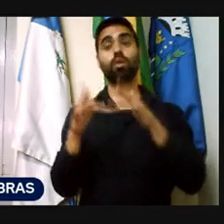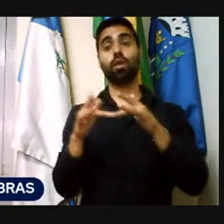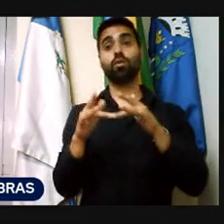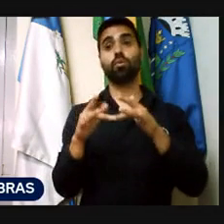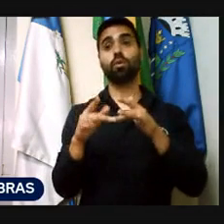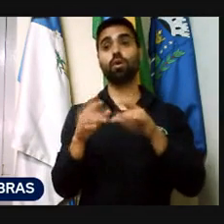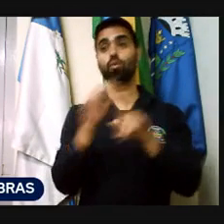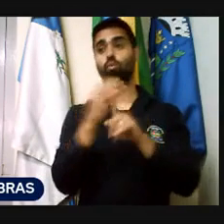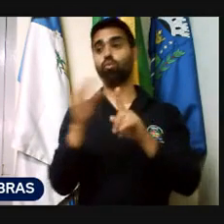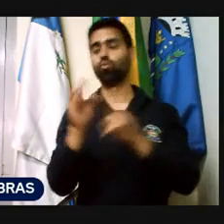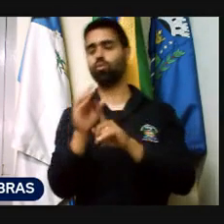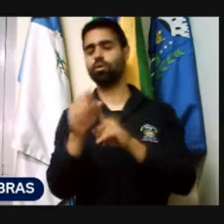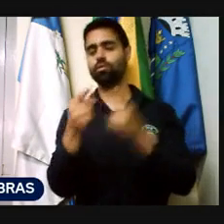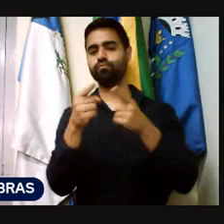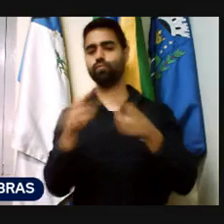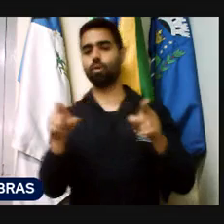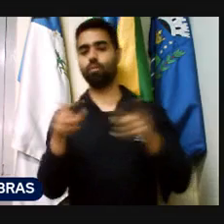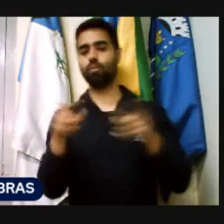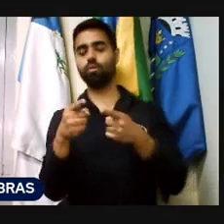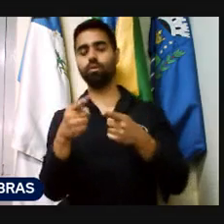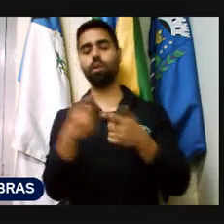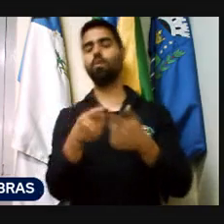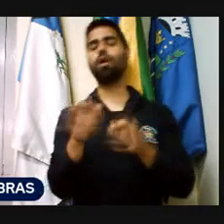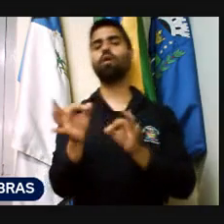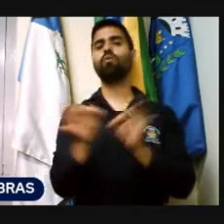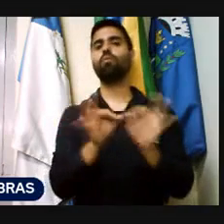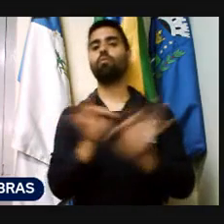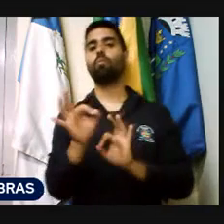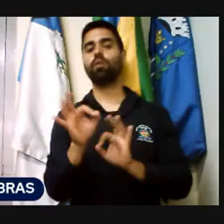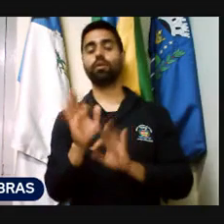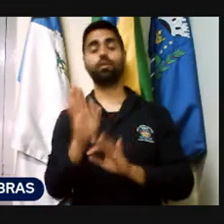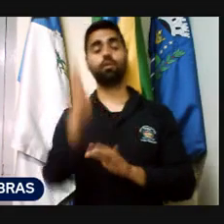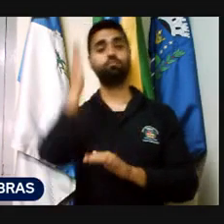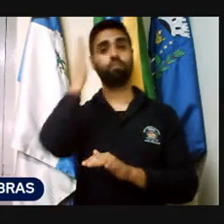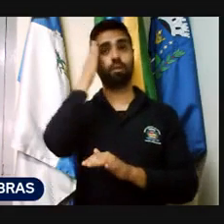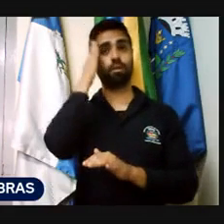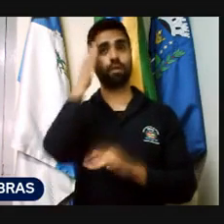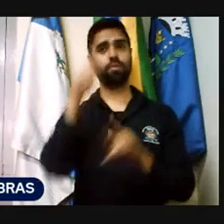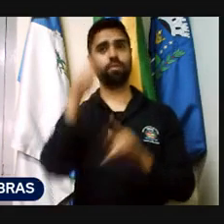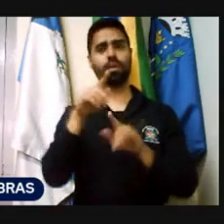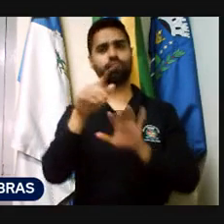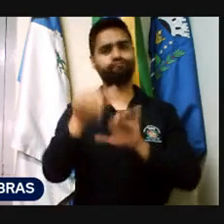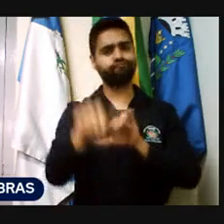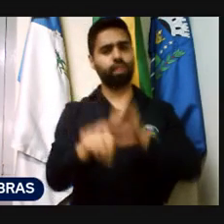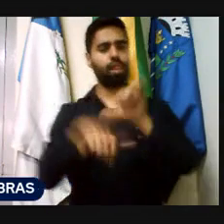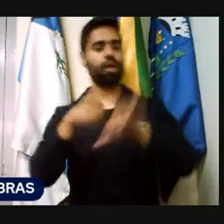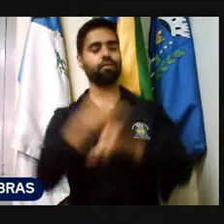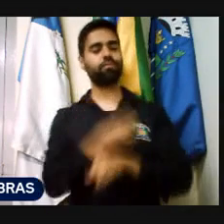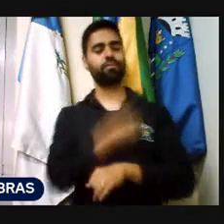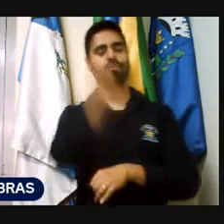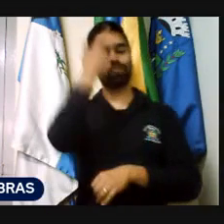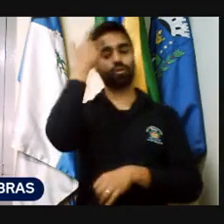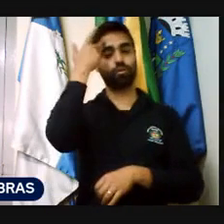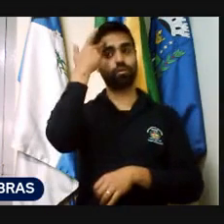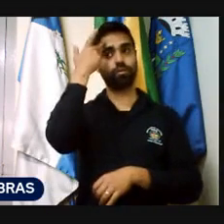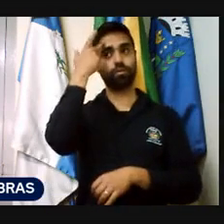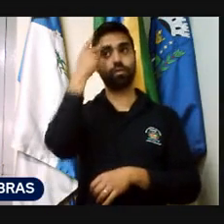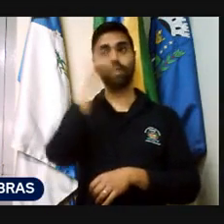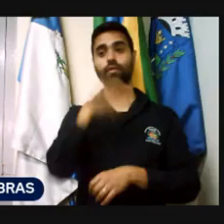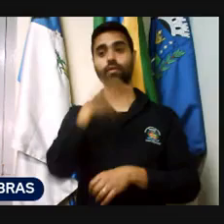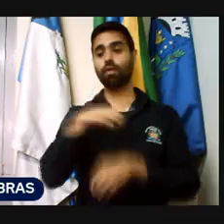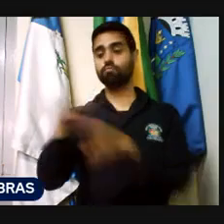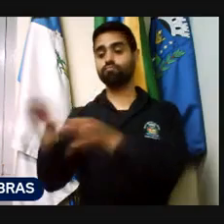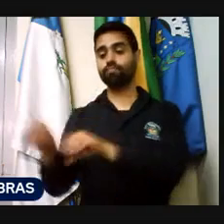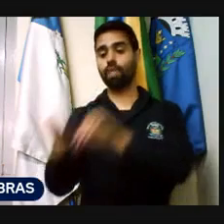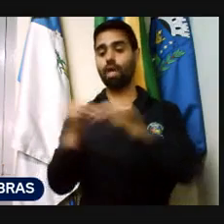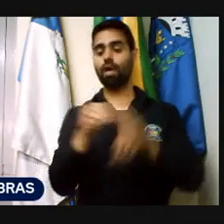música, que, na verdade, é um projeto que a gente sabe que é transformador na vida das pessoas. Você, quando tira uma